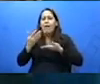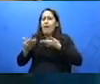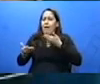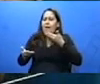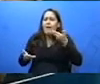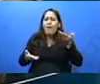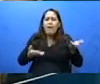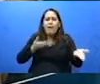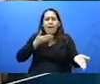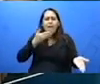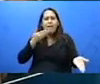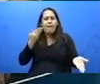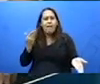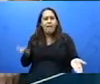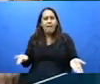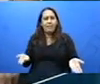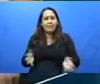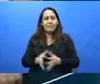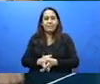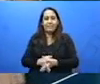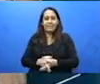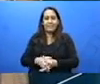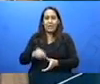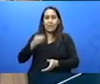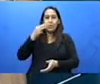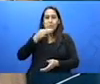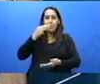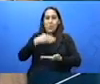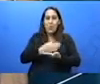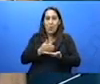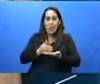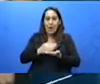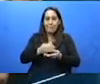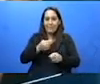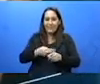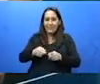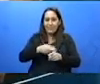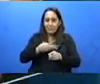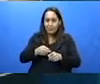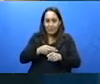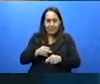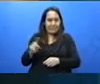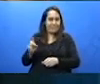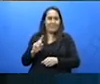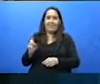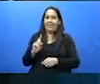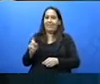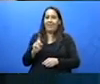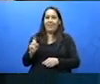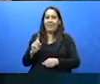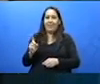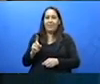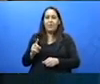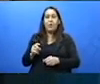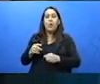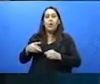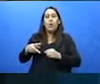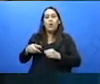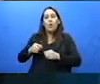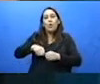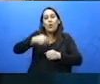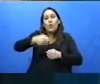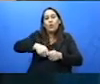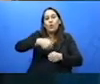quê? Bolo de chocolate com cobertura? Igual a história do Rodrigo? Não, a mãe dela